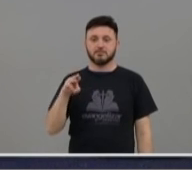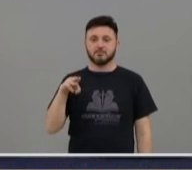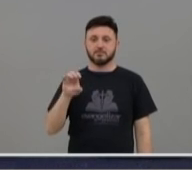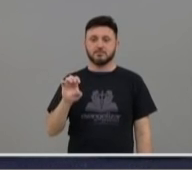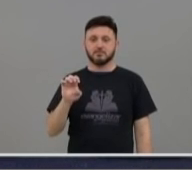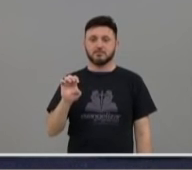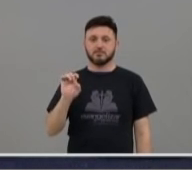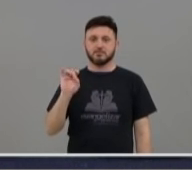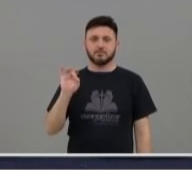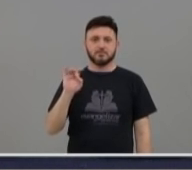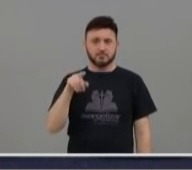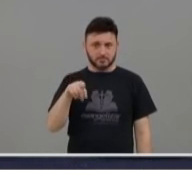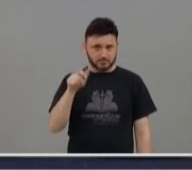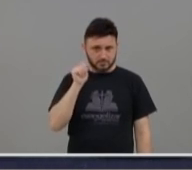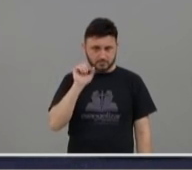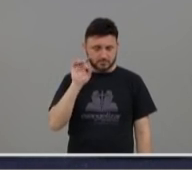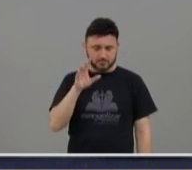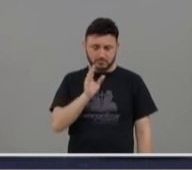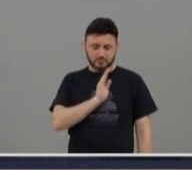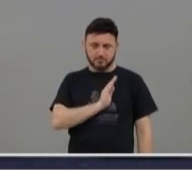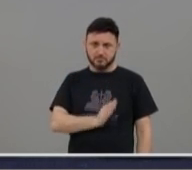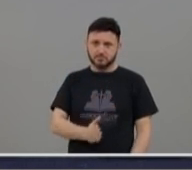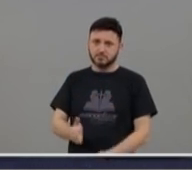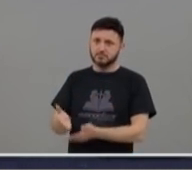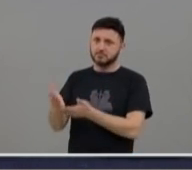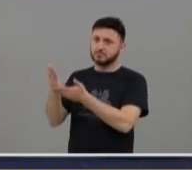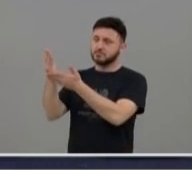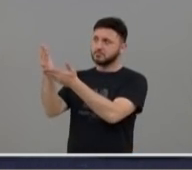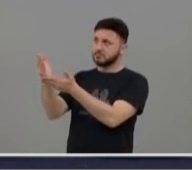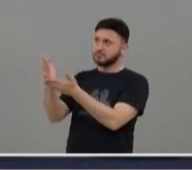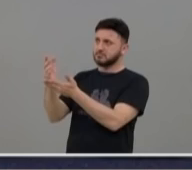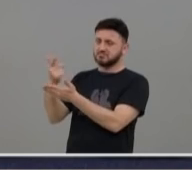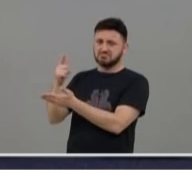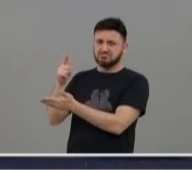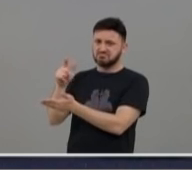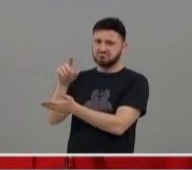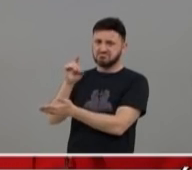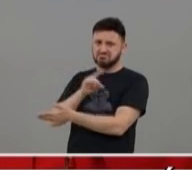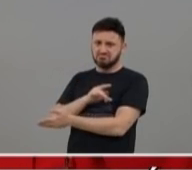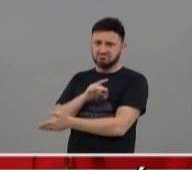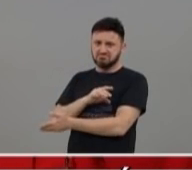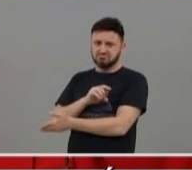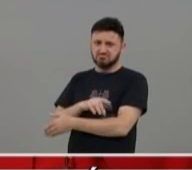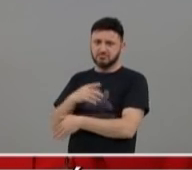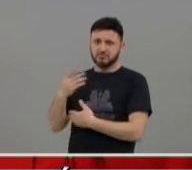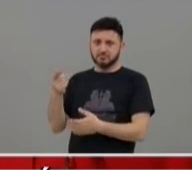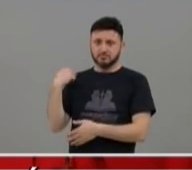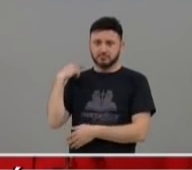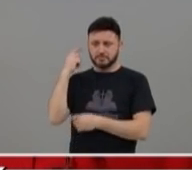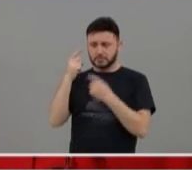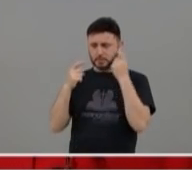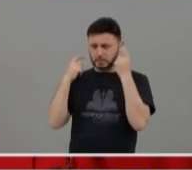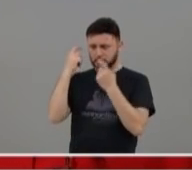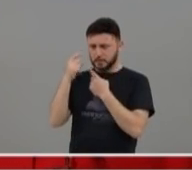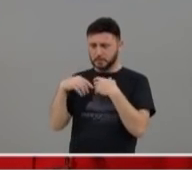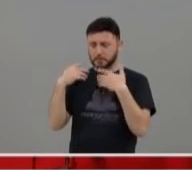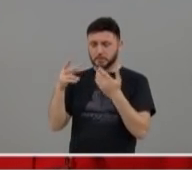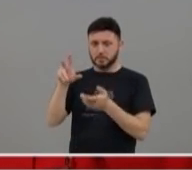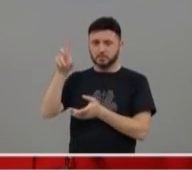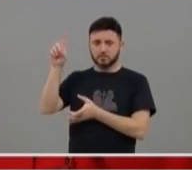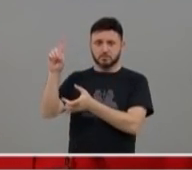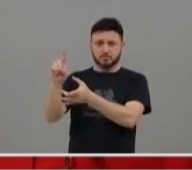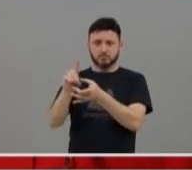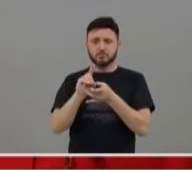Só entregue. Só ofereça tudo. Não tenha medo, mesmo quando a gente está no desespero. É onde Deus chega